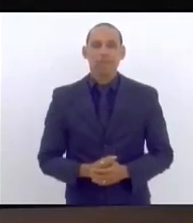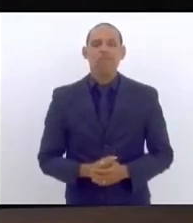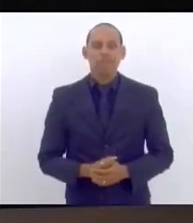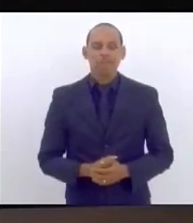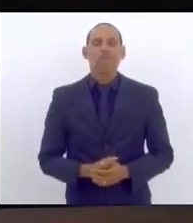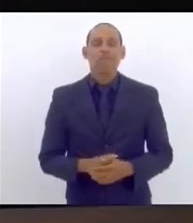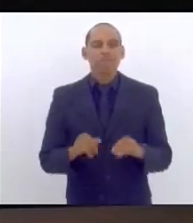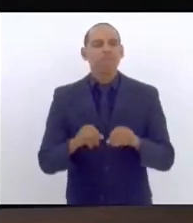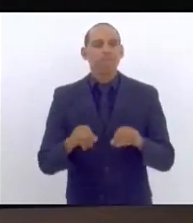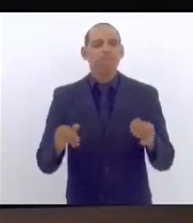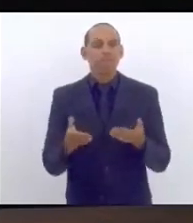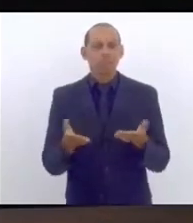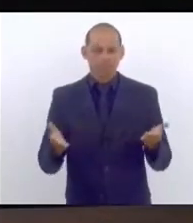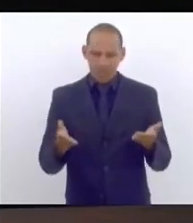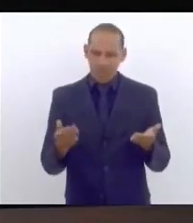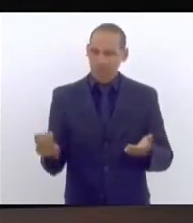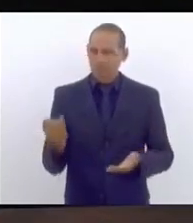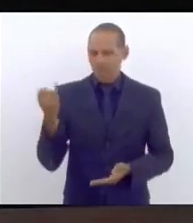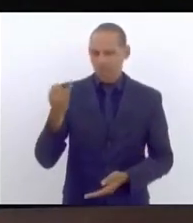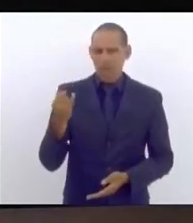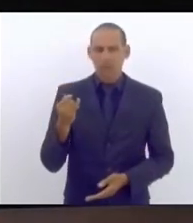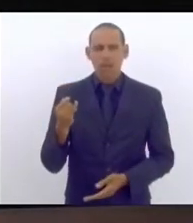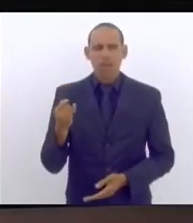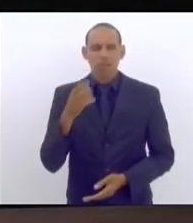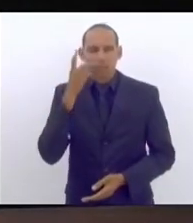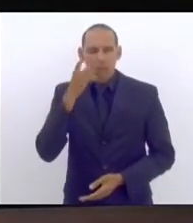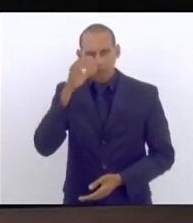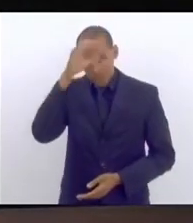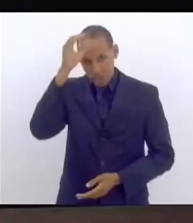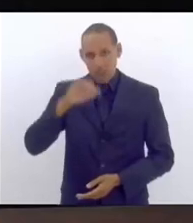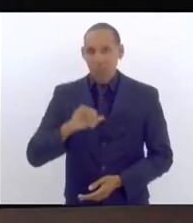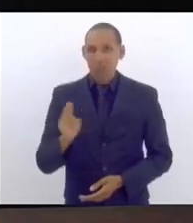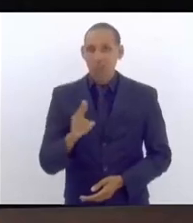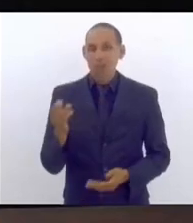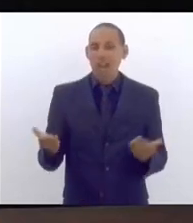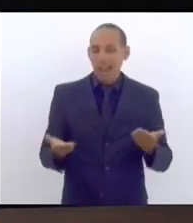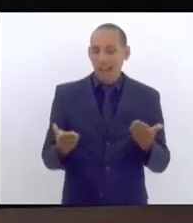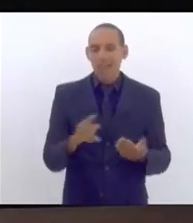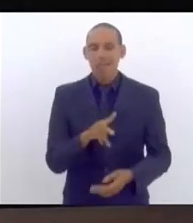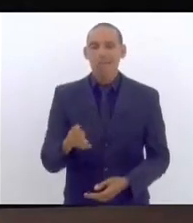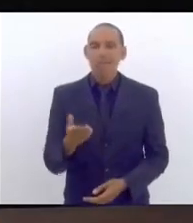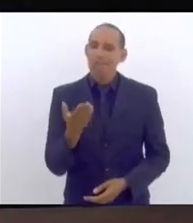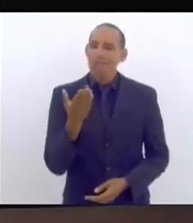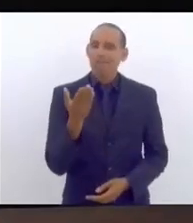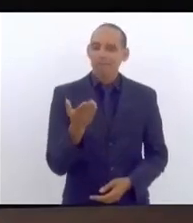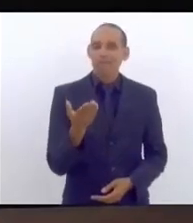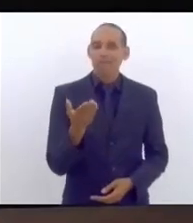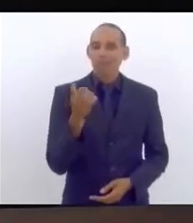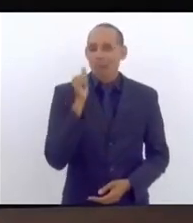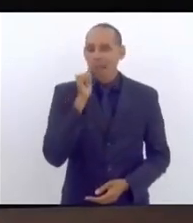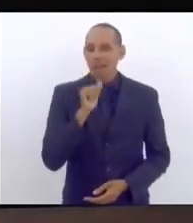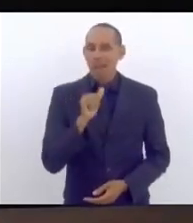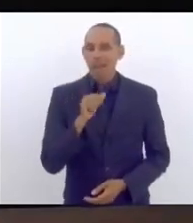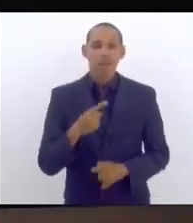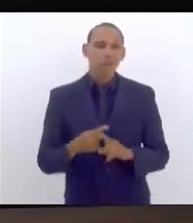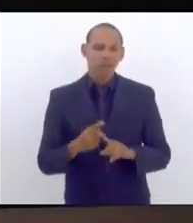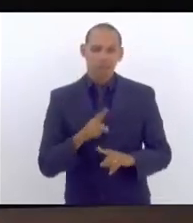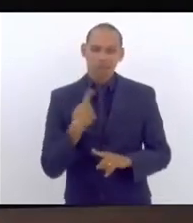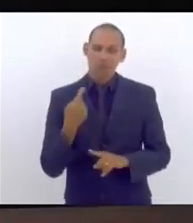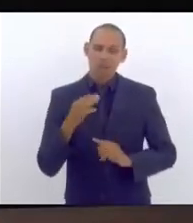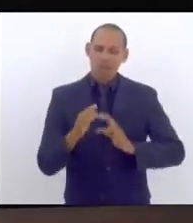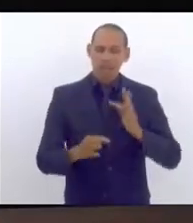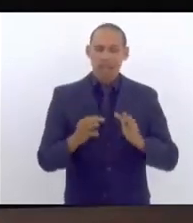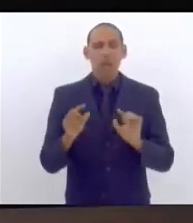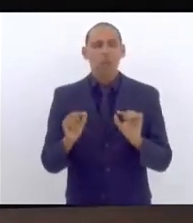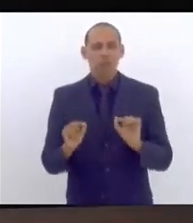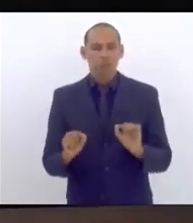que é muito importante, deputada Tia Ju, que nesse momento a presidência da casa seja sendo exercida por uma mulher, porque vamos tratar